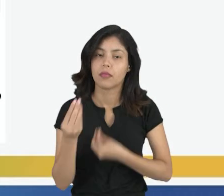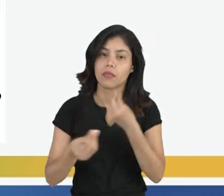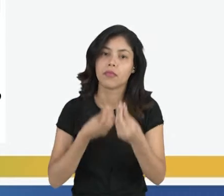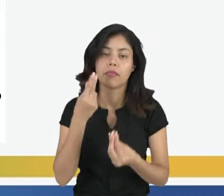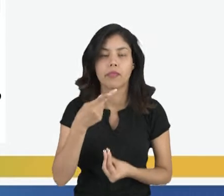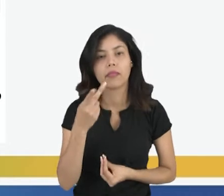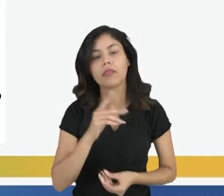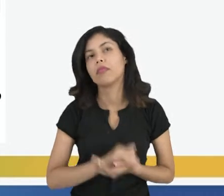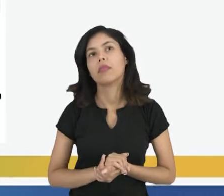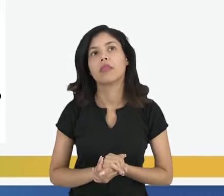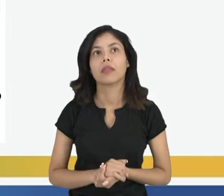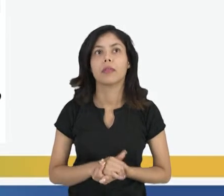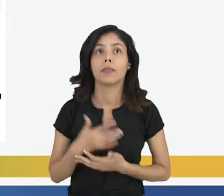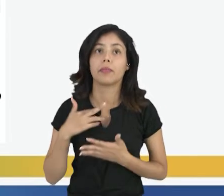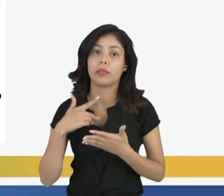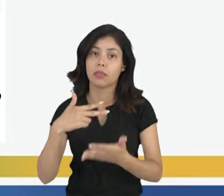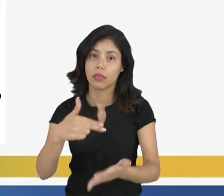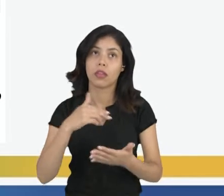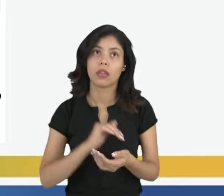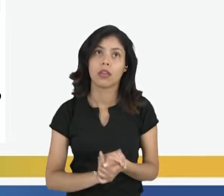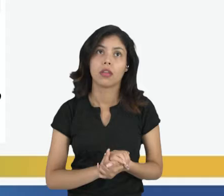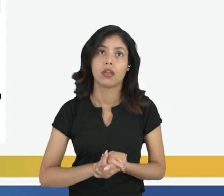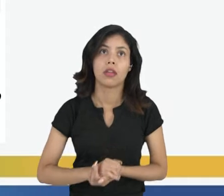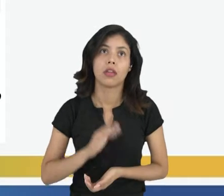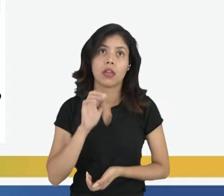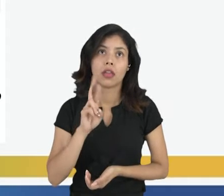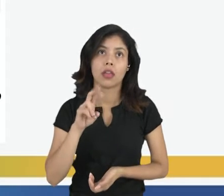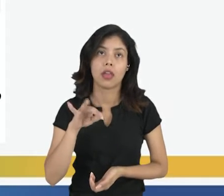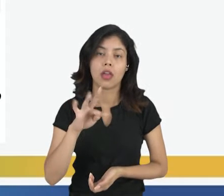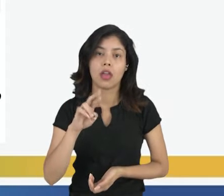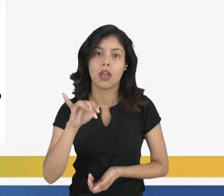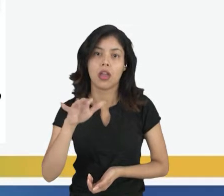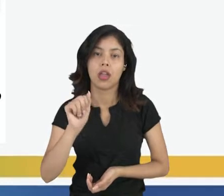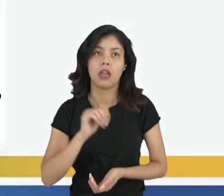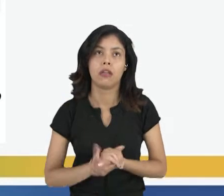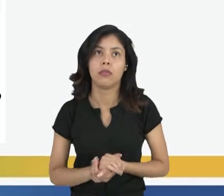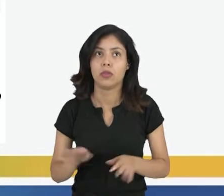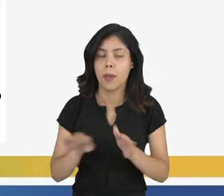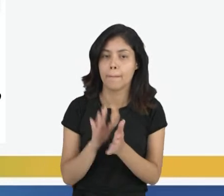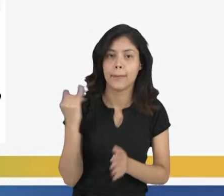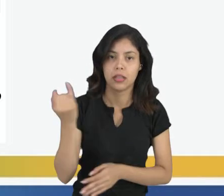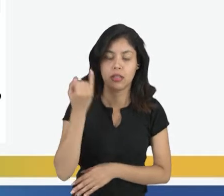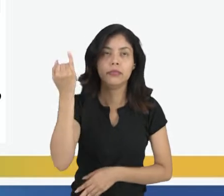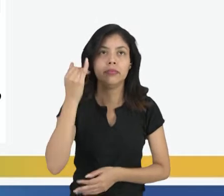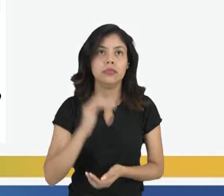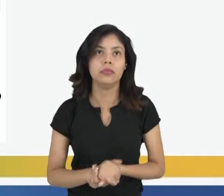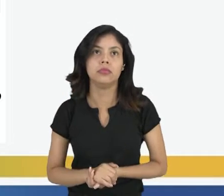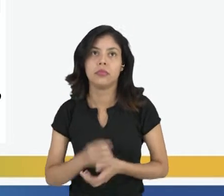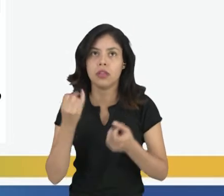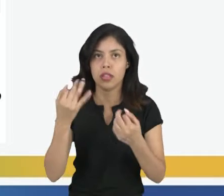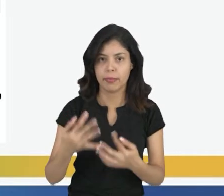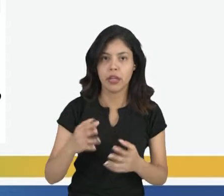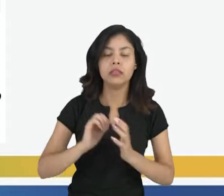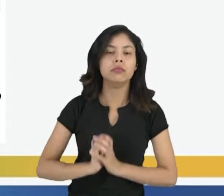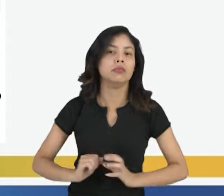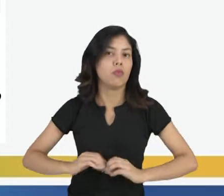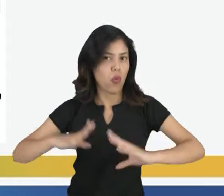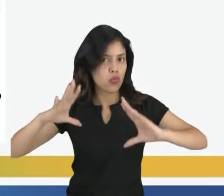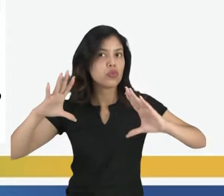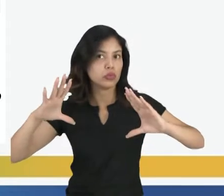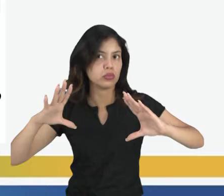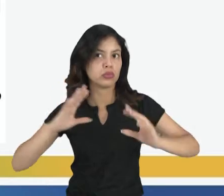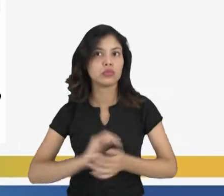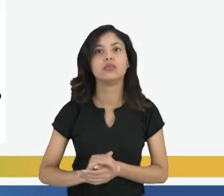para vocês, nessa corrida, né, de armamentos, principalmente aqui no quesito nuclear, tá? É